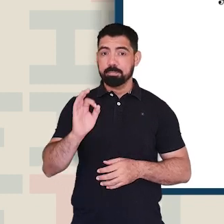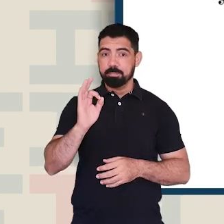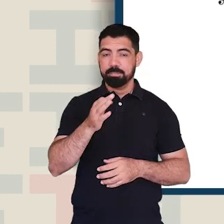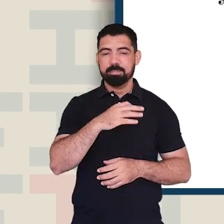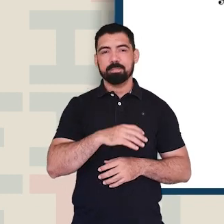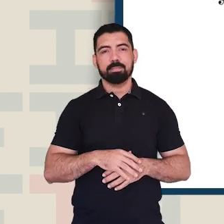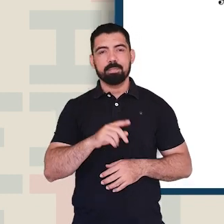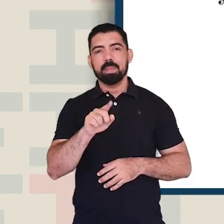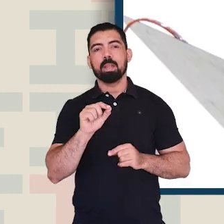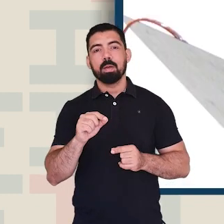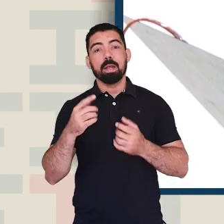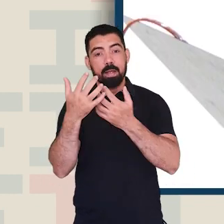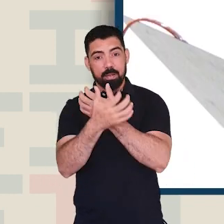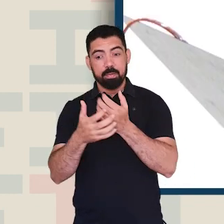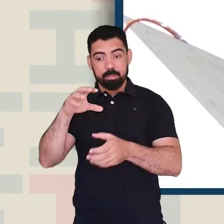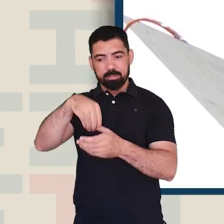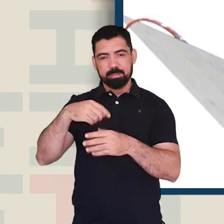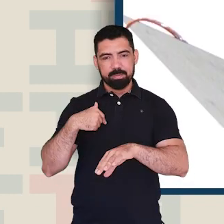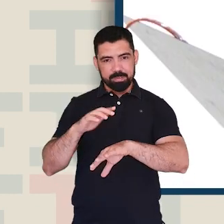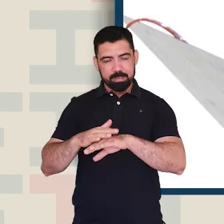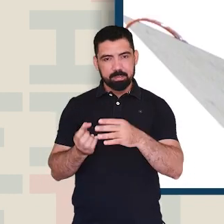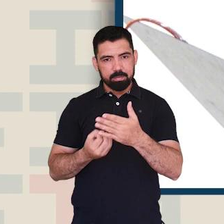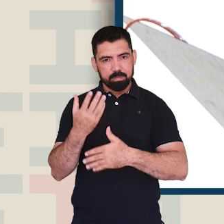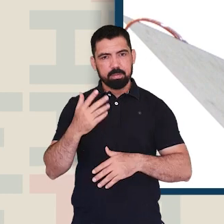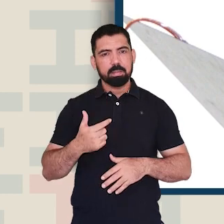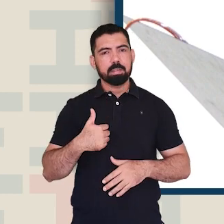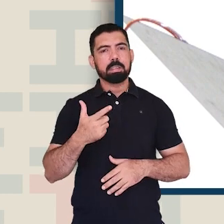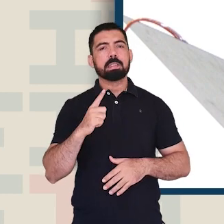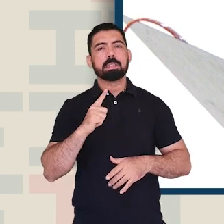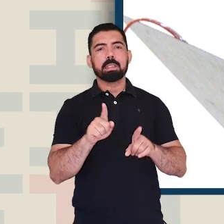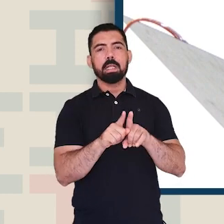Tá? Então isso era o A da música. Então entrou umas percussões.